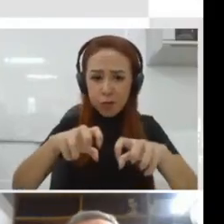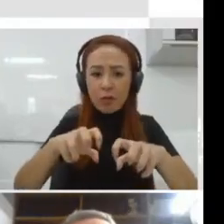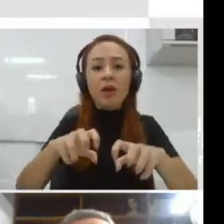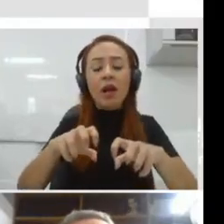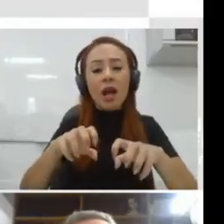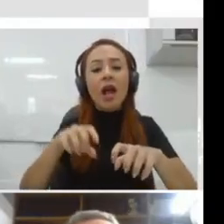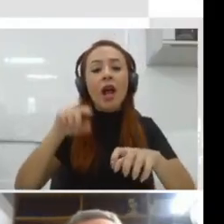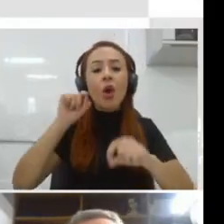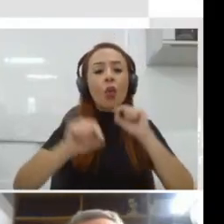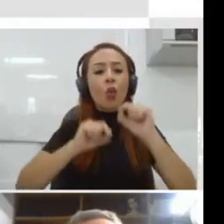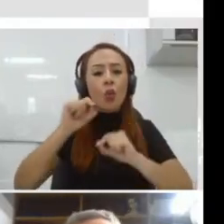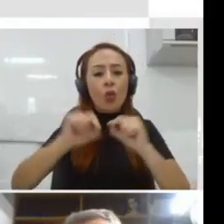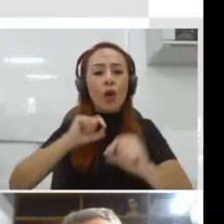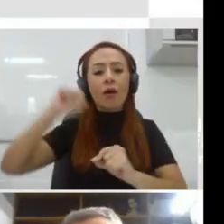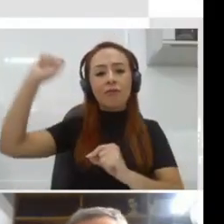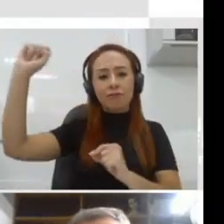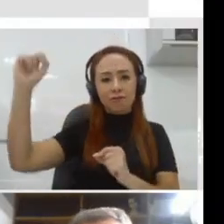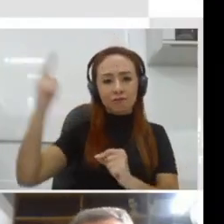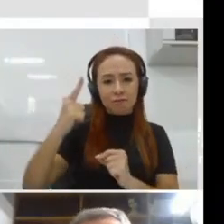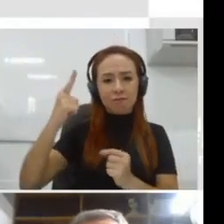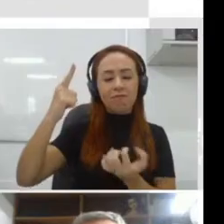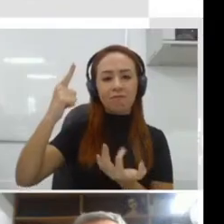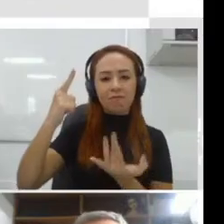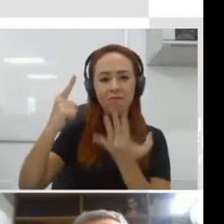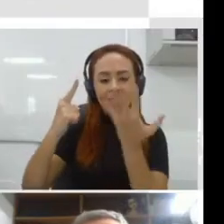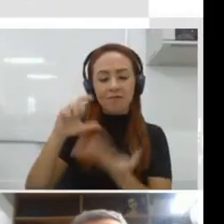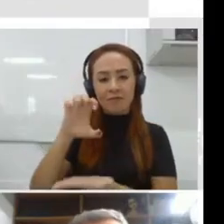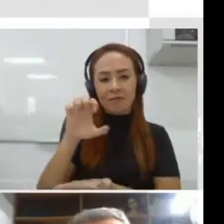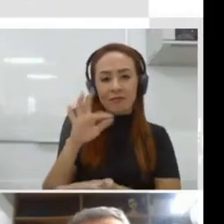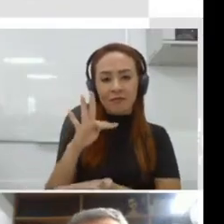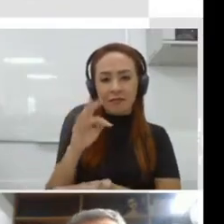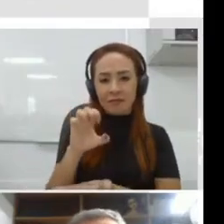levam a maiores concentrações atmosféricas de gases de efeito estufa, sobretudo o